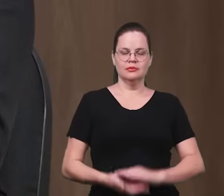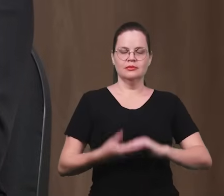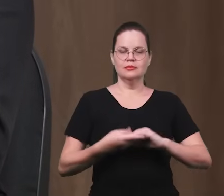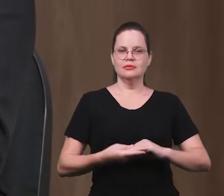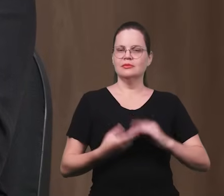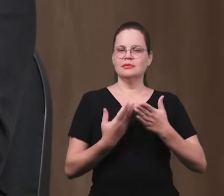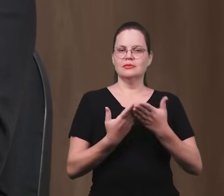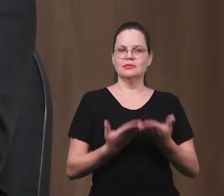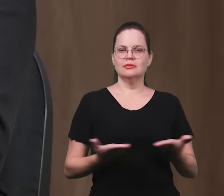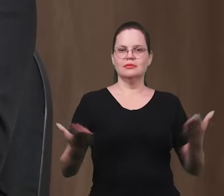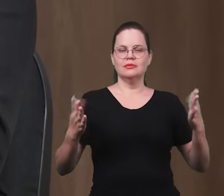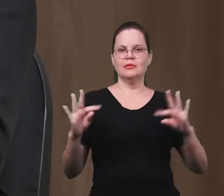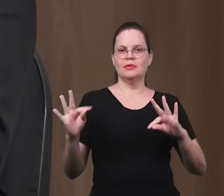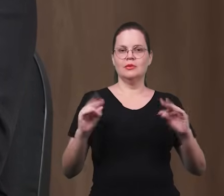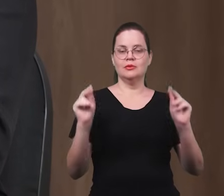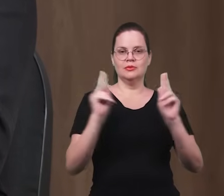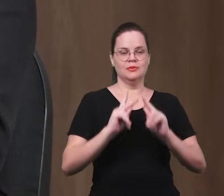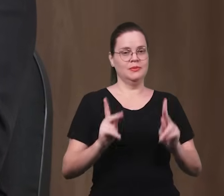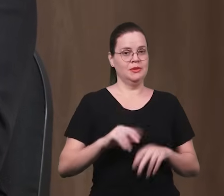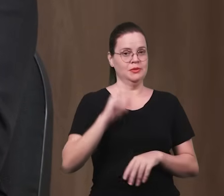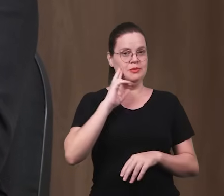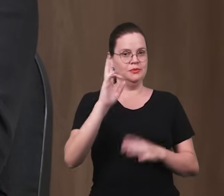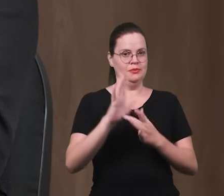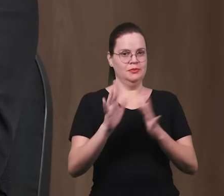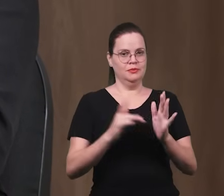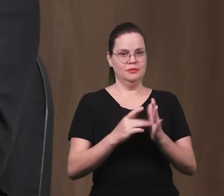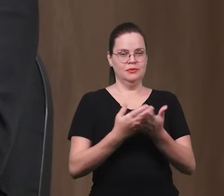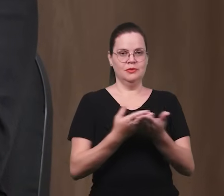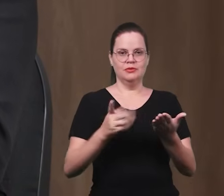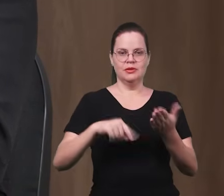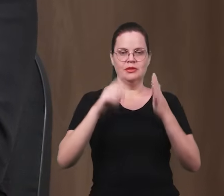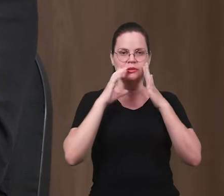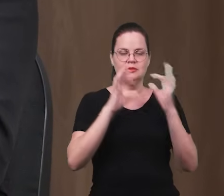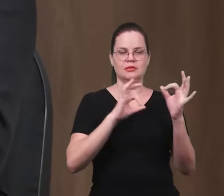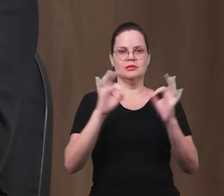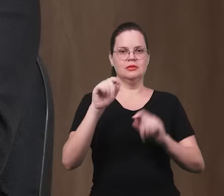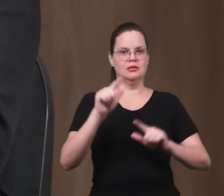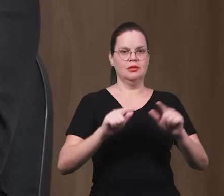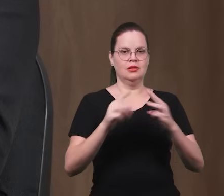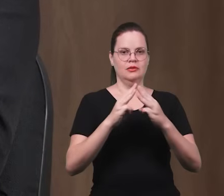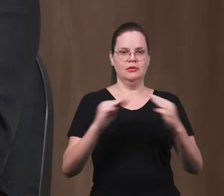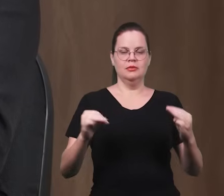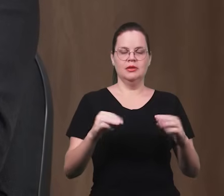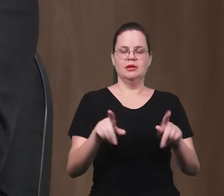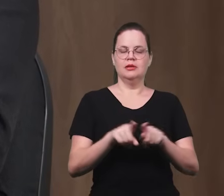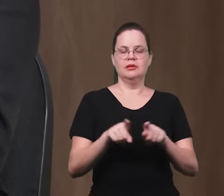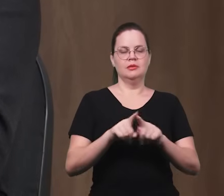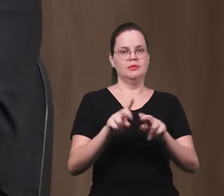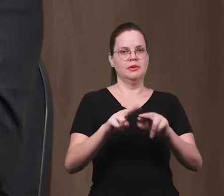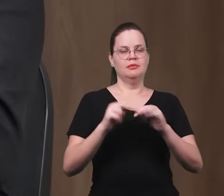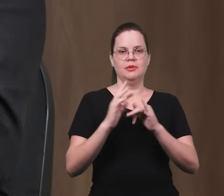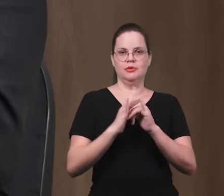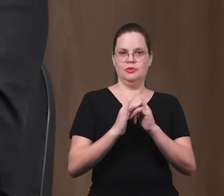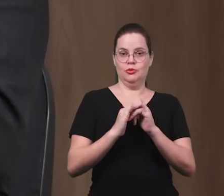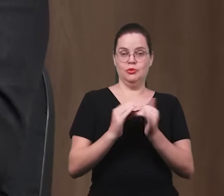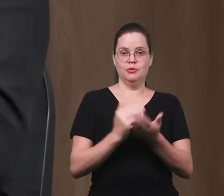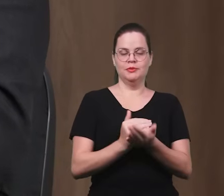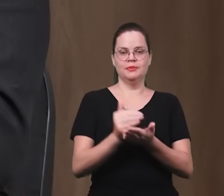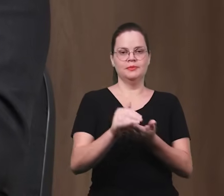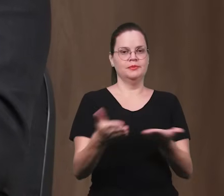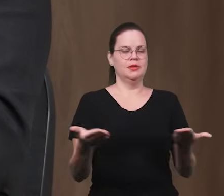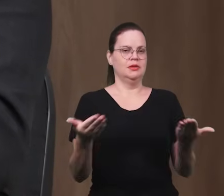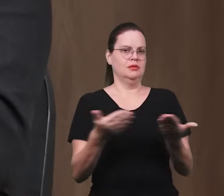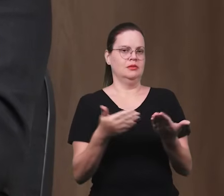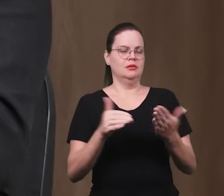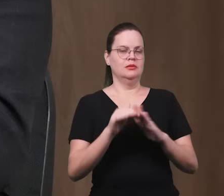Eu quero cumprimentar todos com a paz do Senhor, você que está nos assistindo pela TV Manaim ou mesmo pelo YouTube. Nós estamos dando início ao segundo episódio